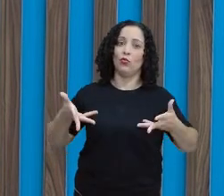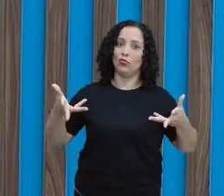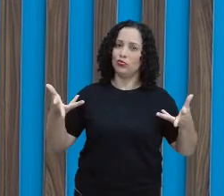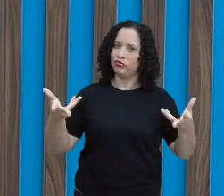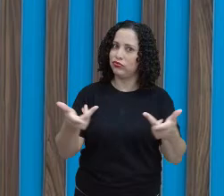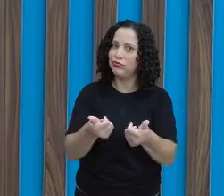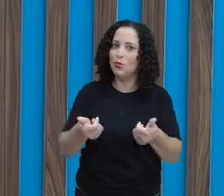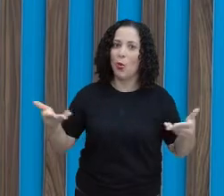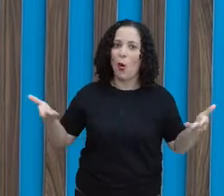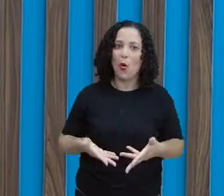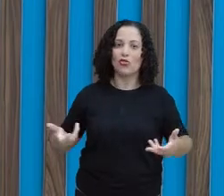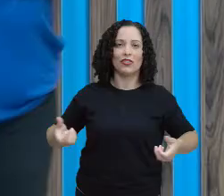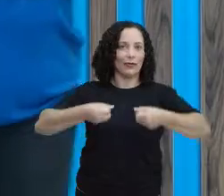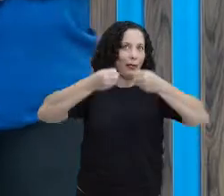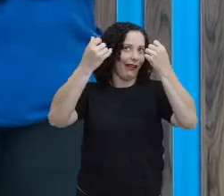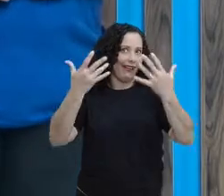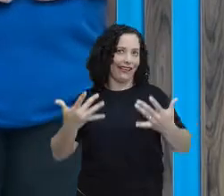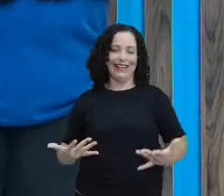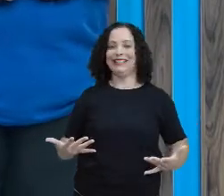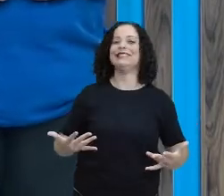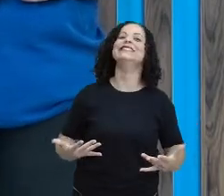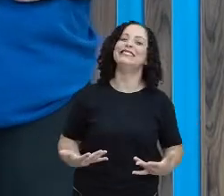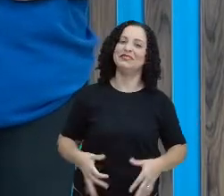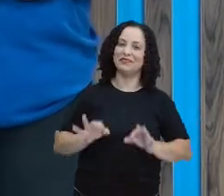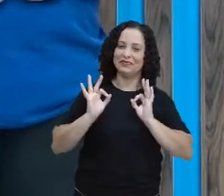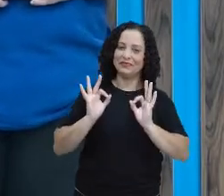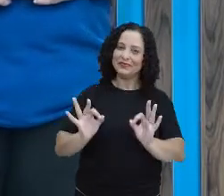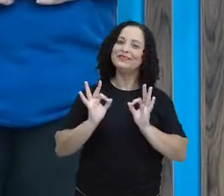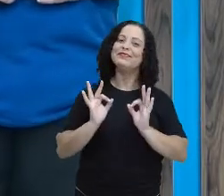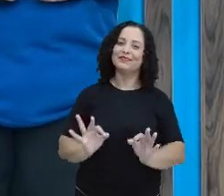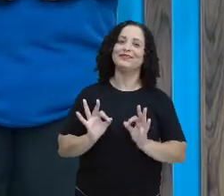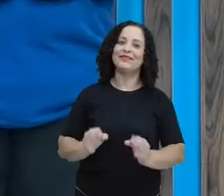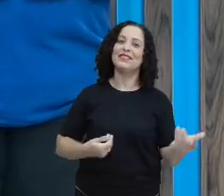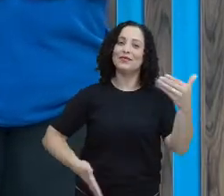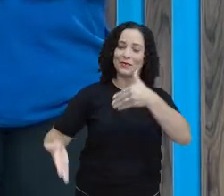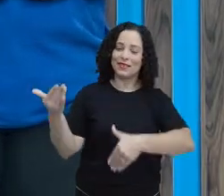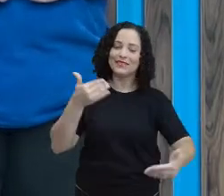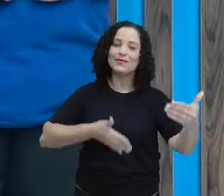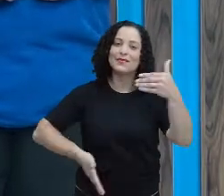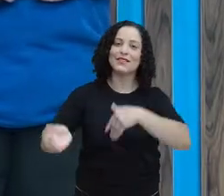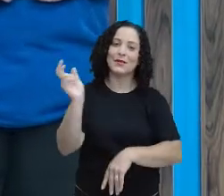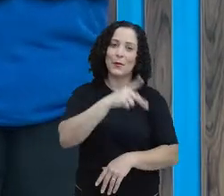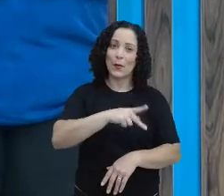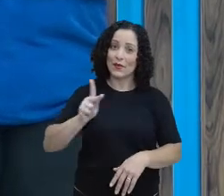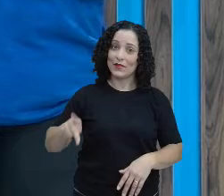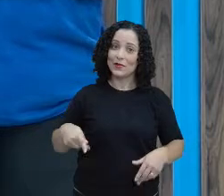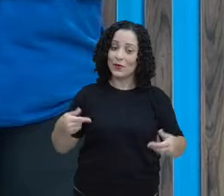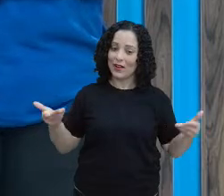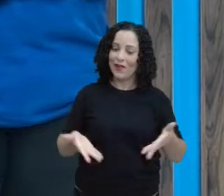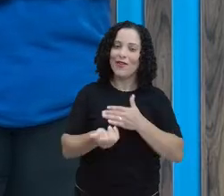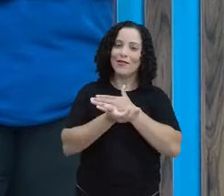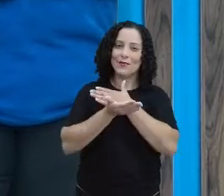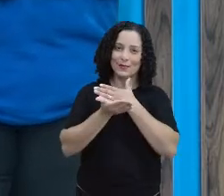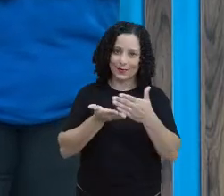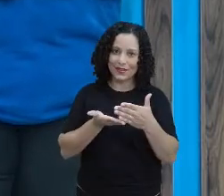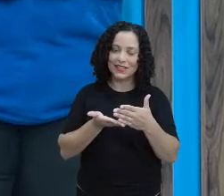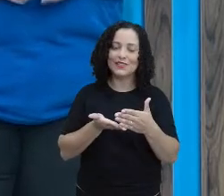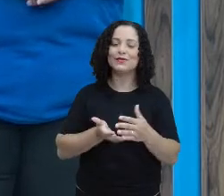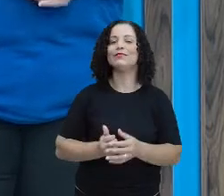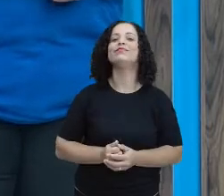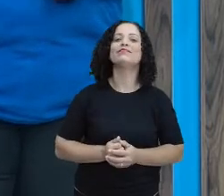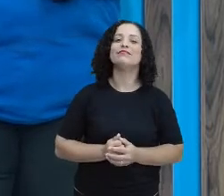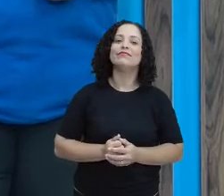Carol, hoje eu me empolguei. Nossa, foi riquíssima aí essa participação da professora Isabel, logo nesse início de aula, tá, gente?